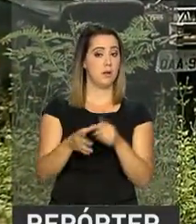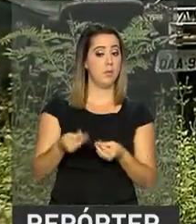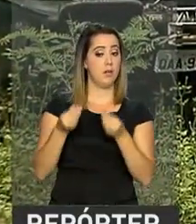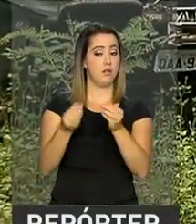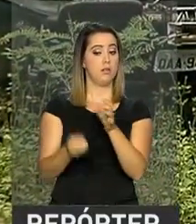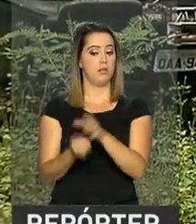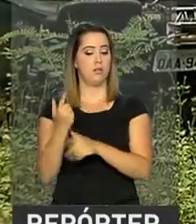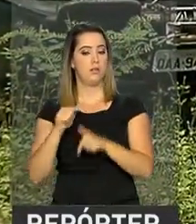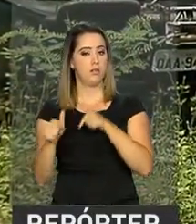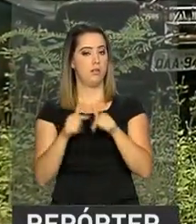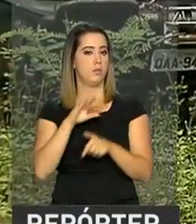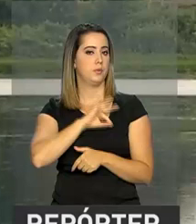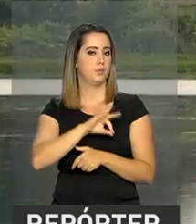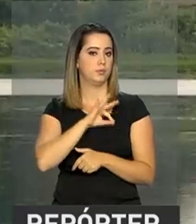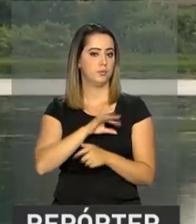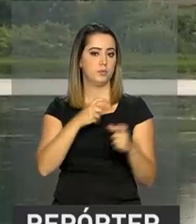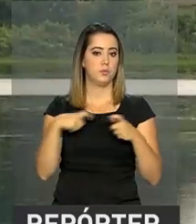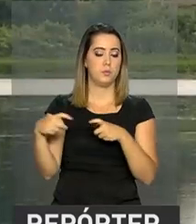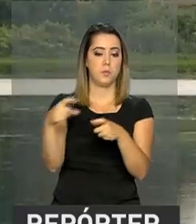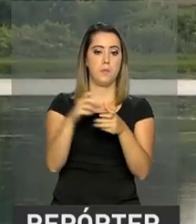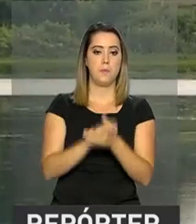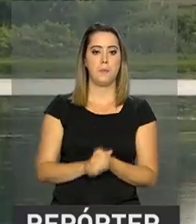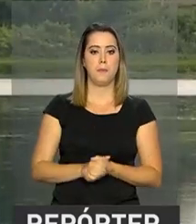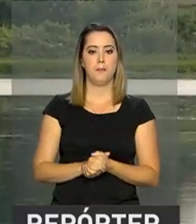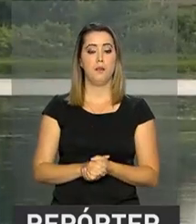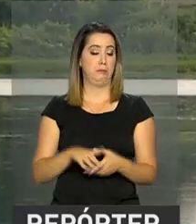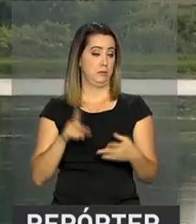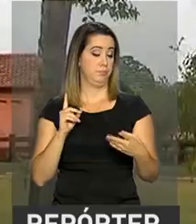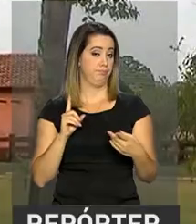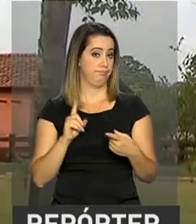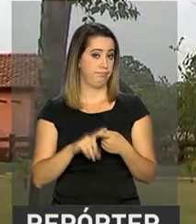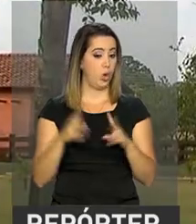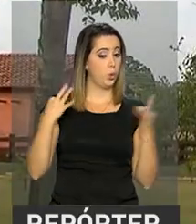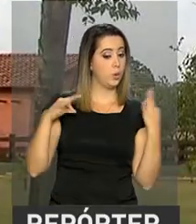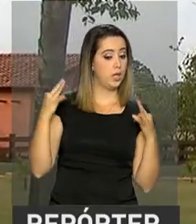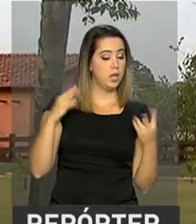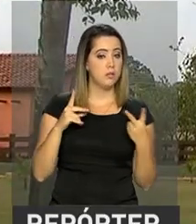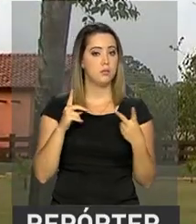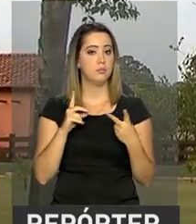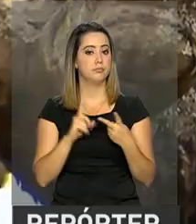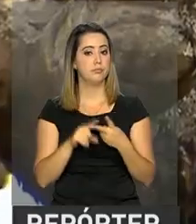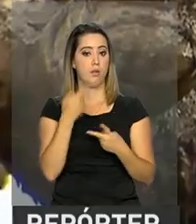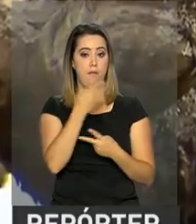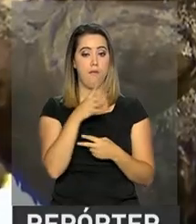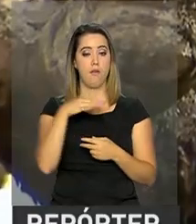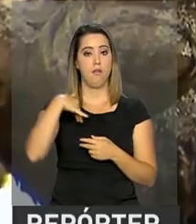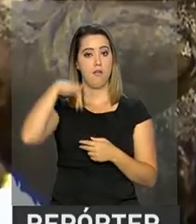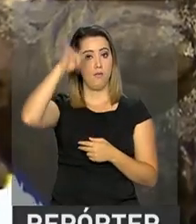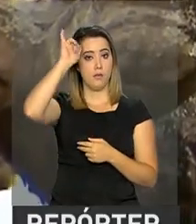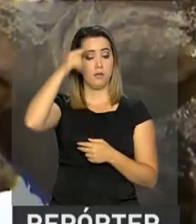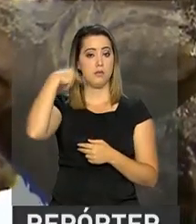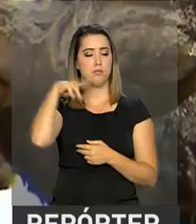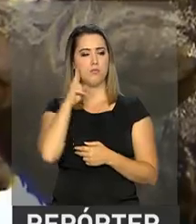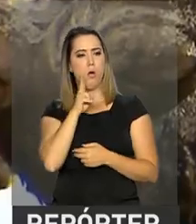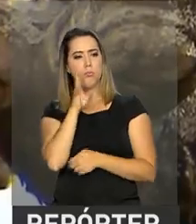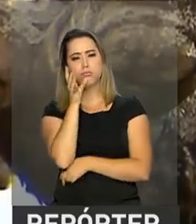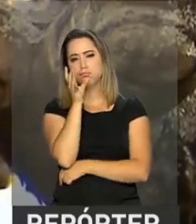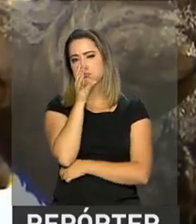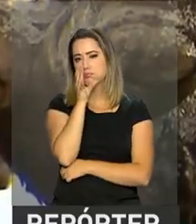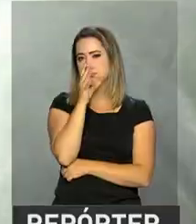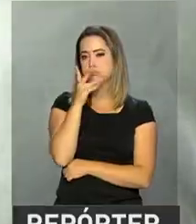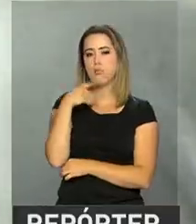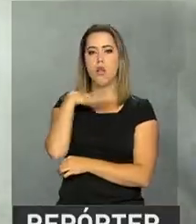emprego e renda na região entre elas o ecoturismo essa fazenda por exemplo explora a observação de animais